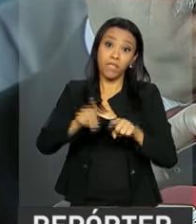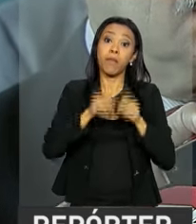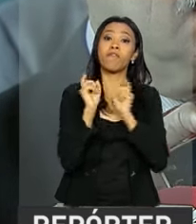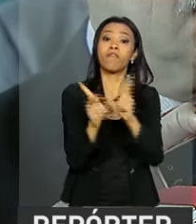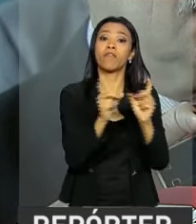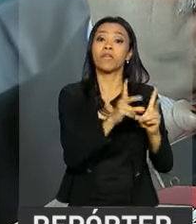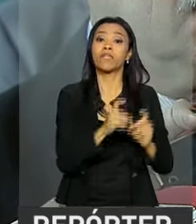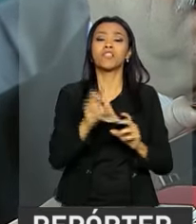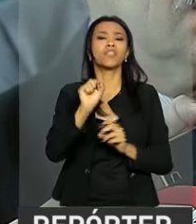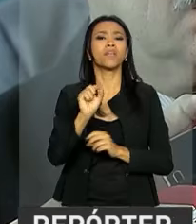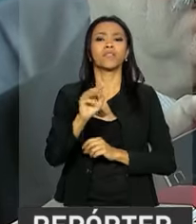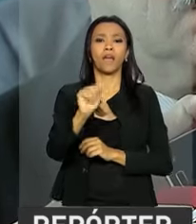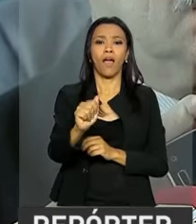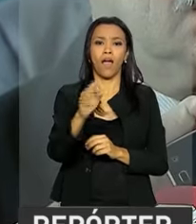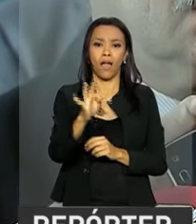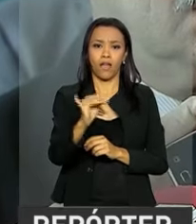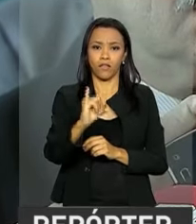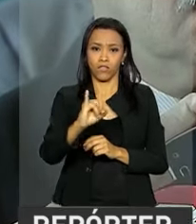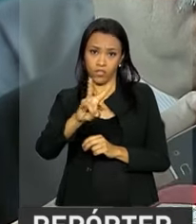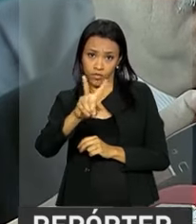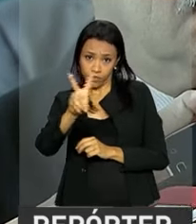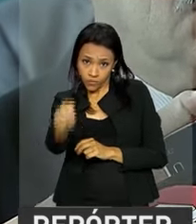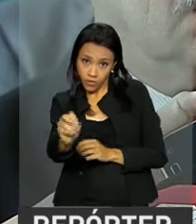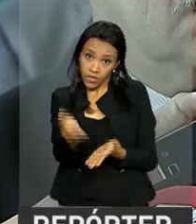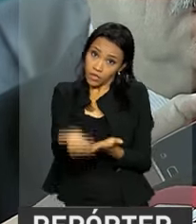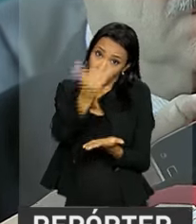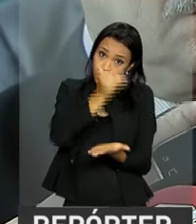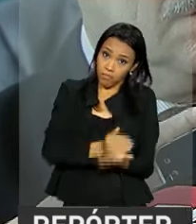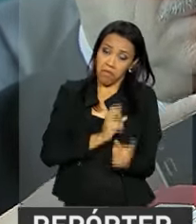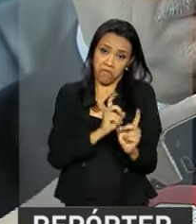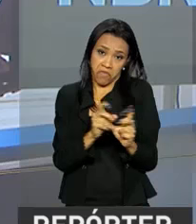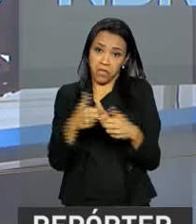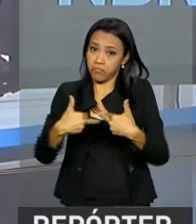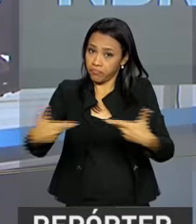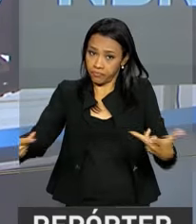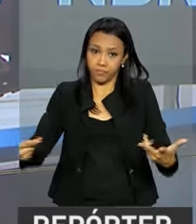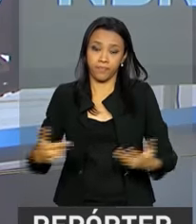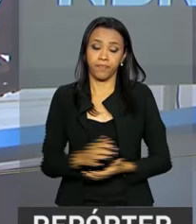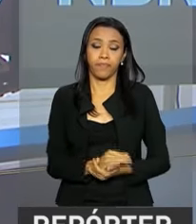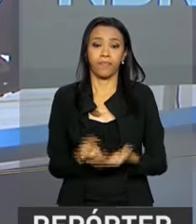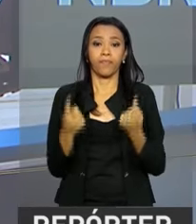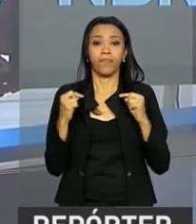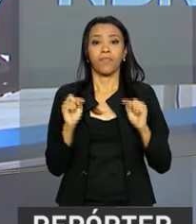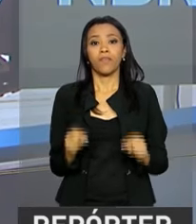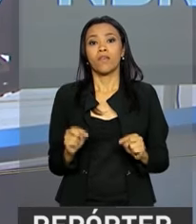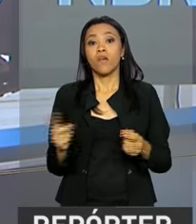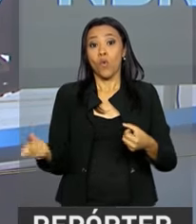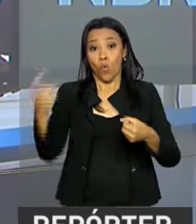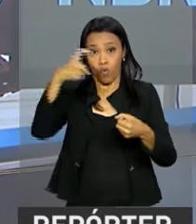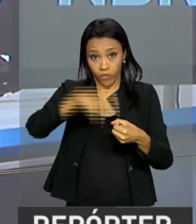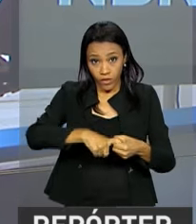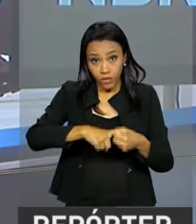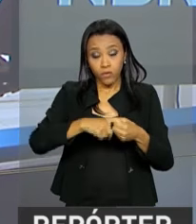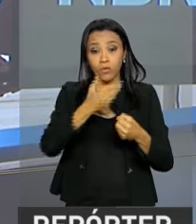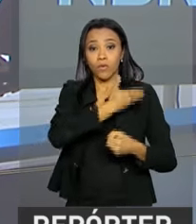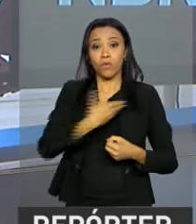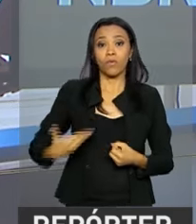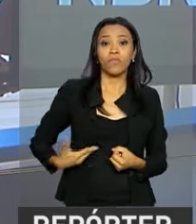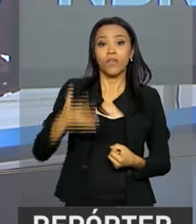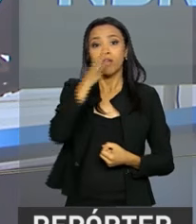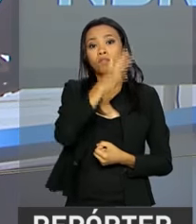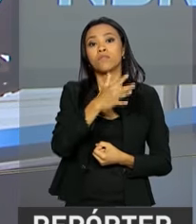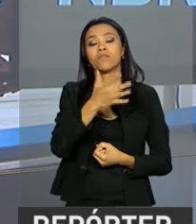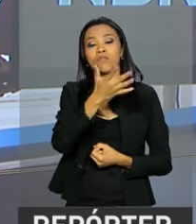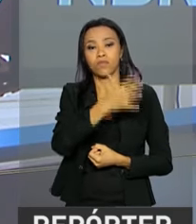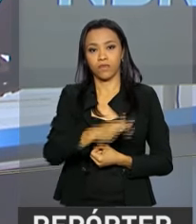e antecipação dessa venda com eventuais empréstimos. Olha, um convênio do governo brasileiro com o BID, que